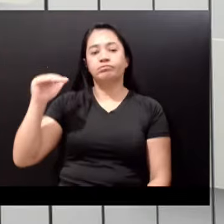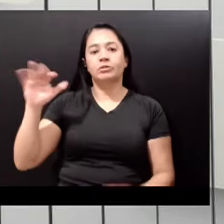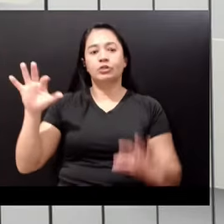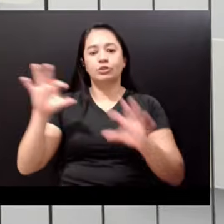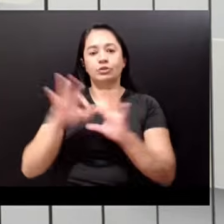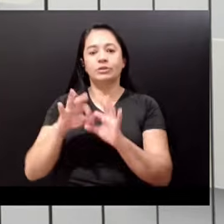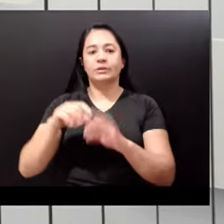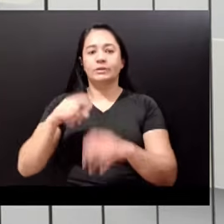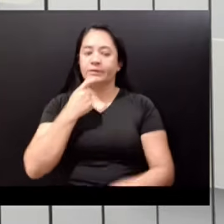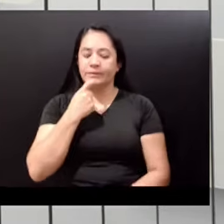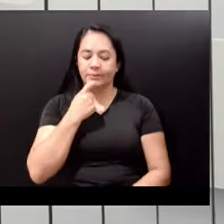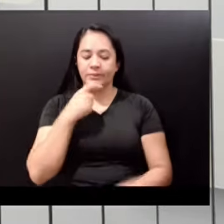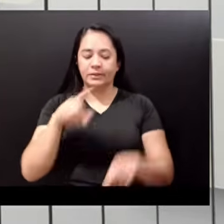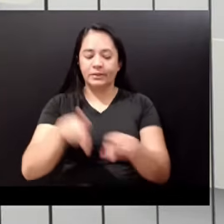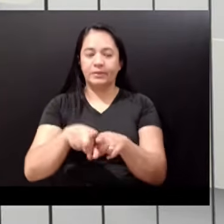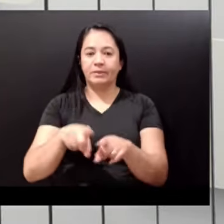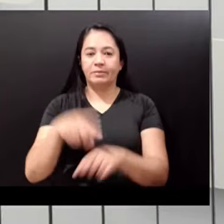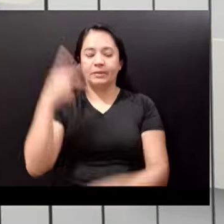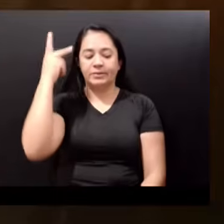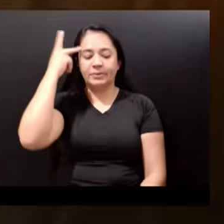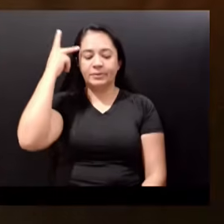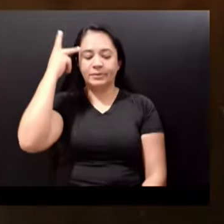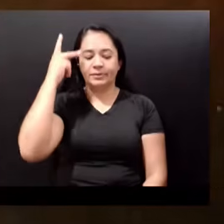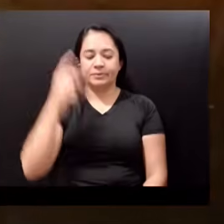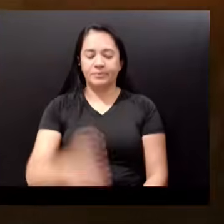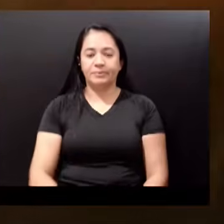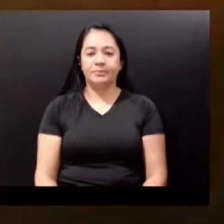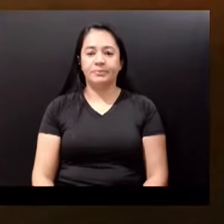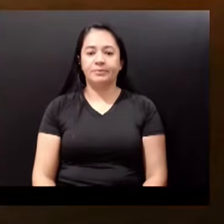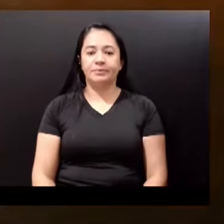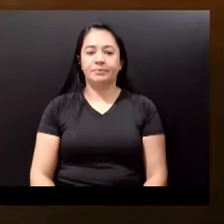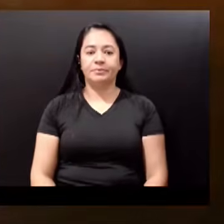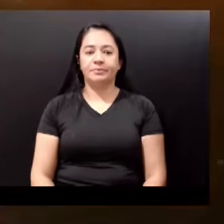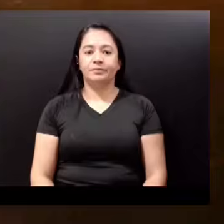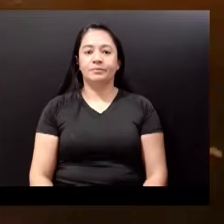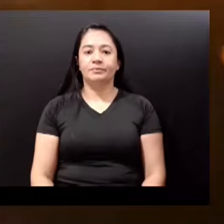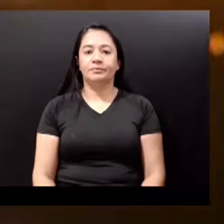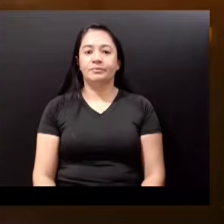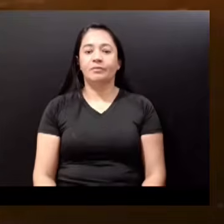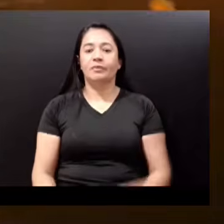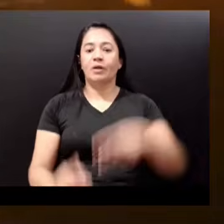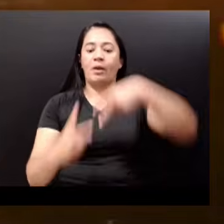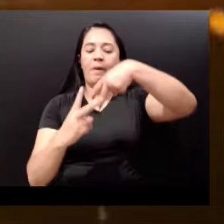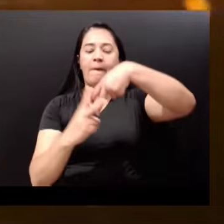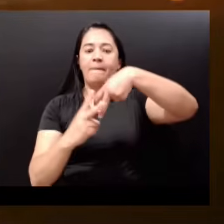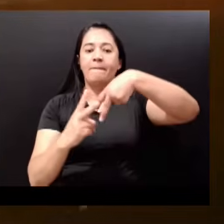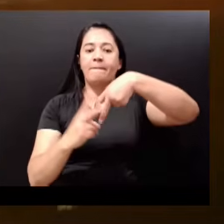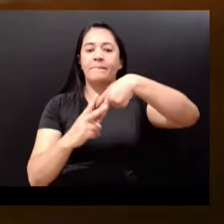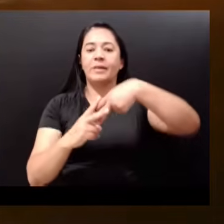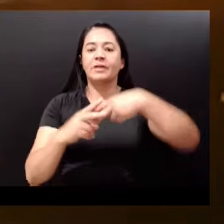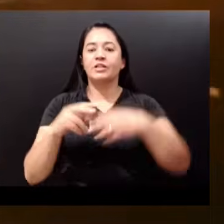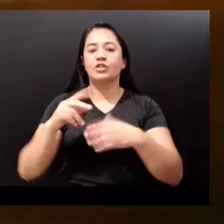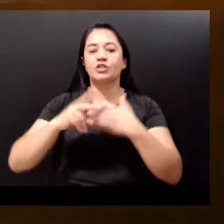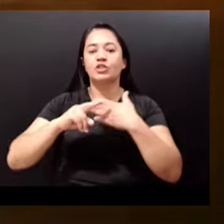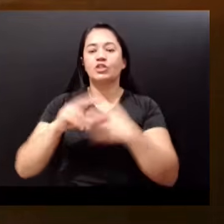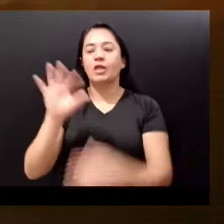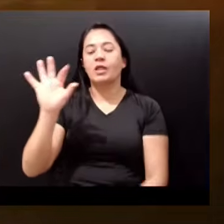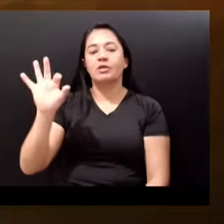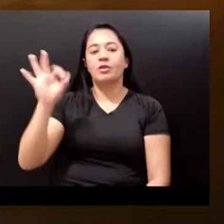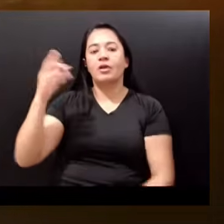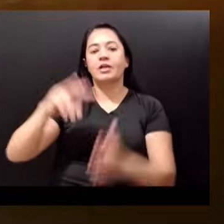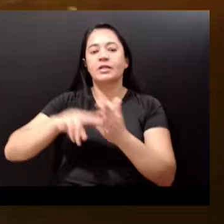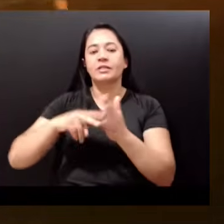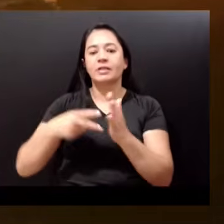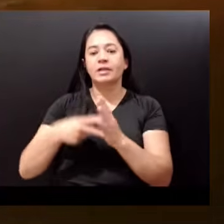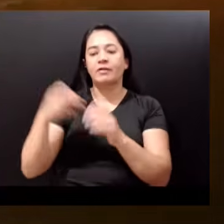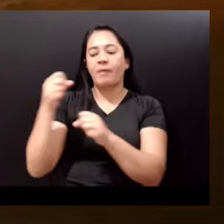também de São Paulo. O termo maçom vem do francês, que significa pedreiro. O nome faz uma